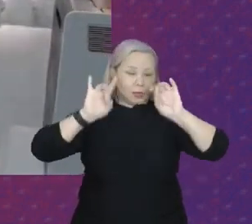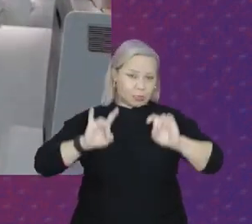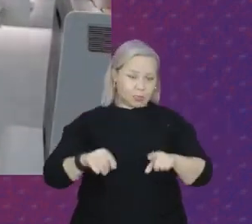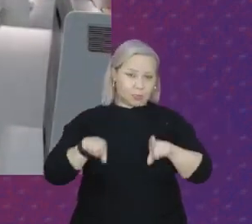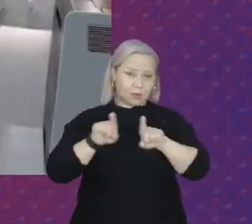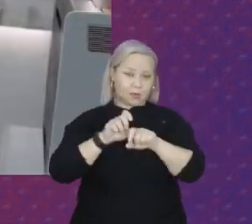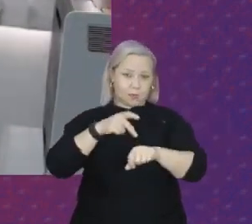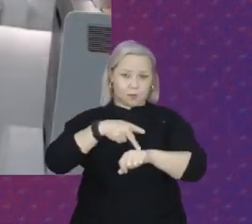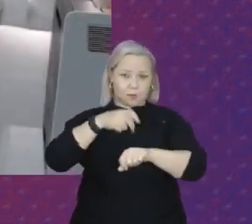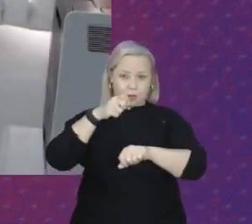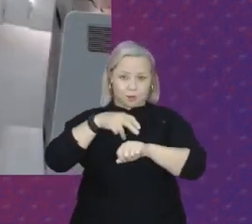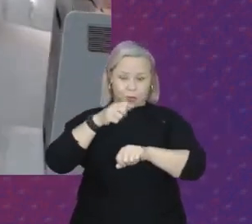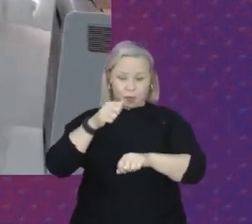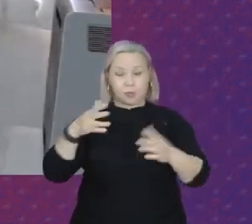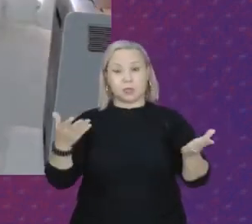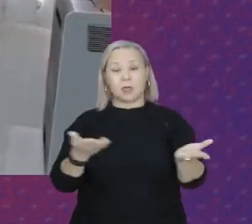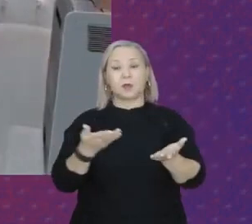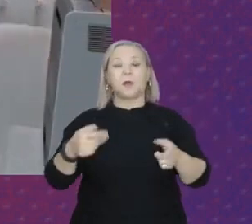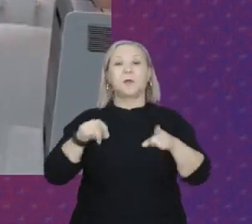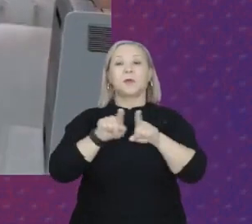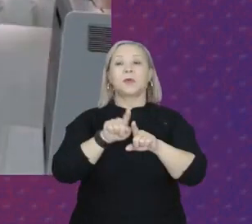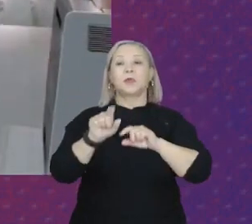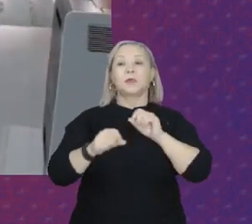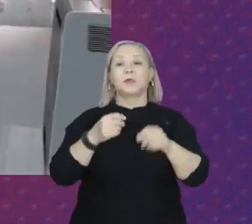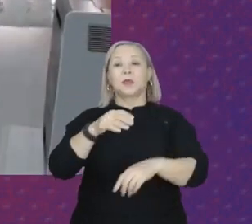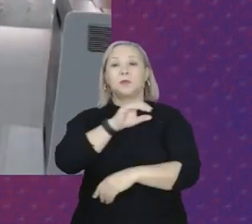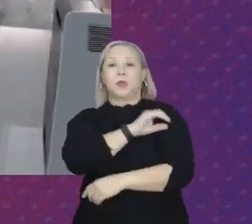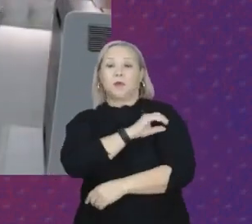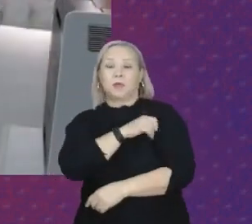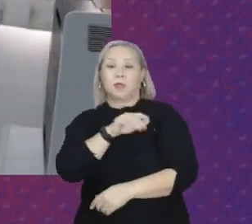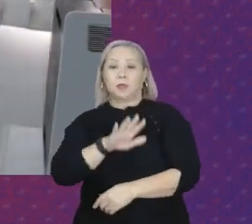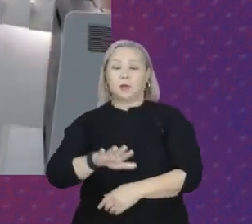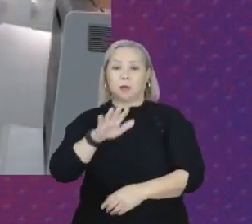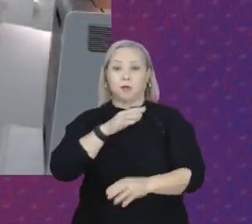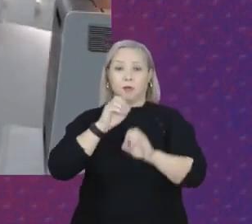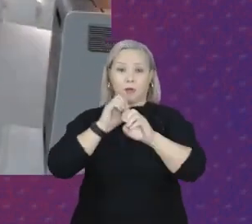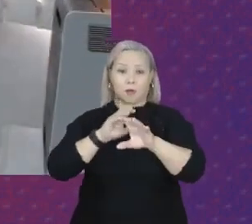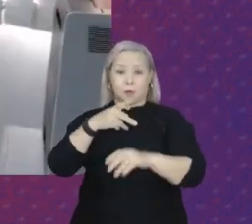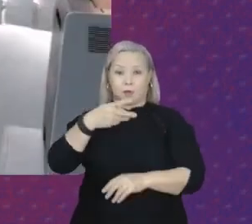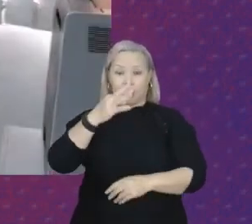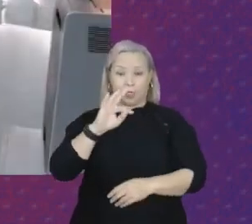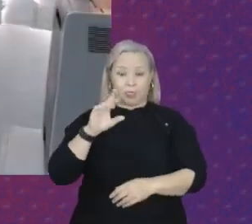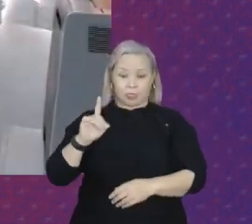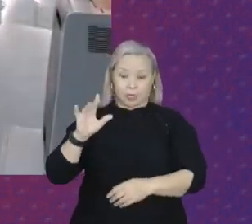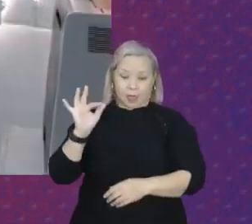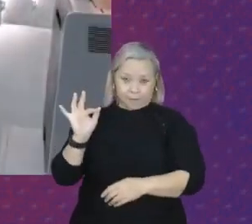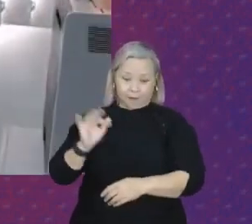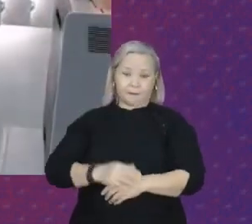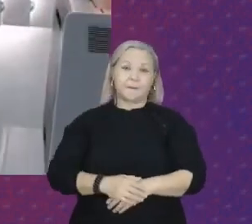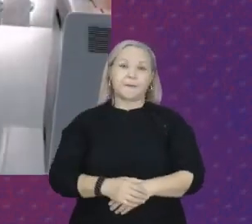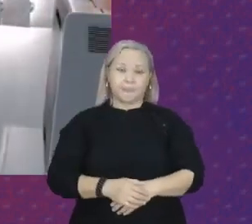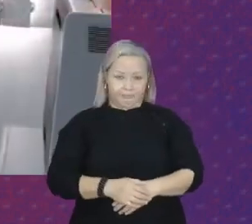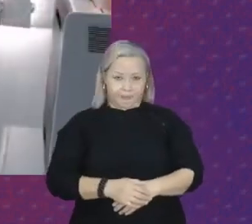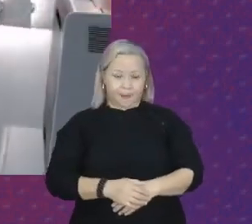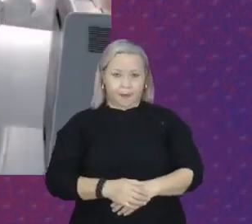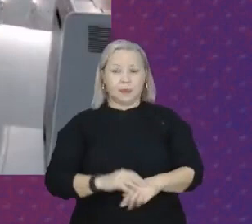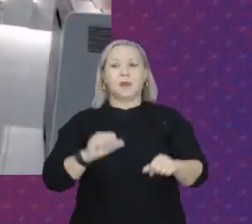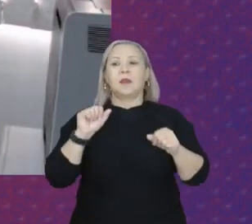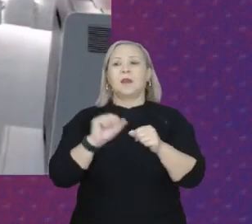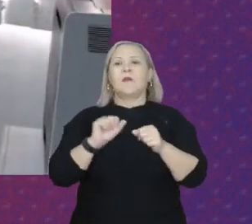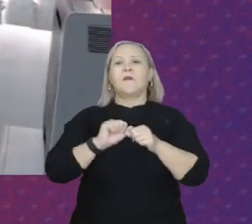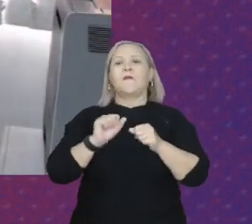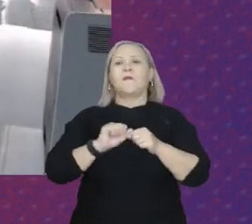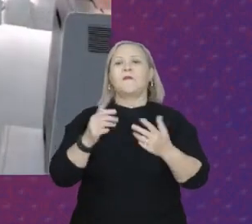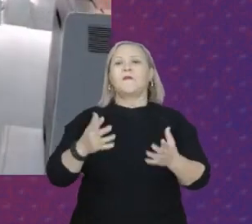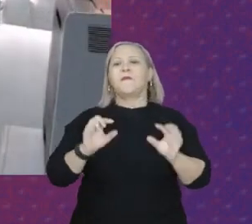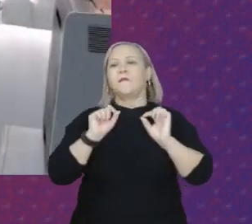especializações, e atualmente também coordeno o setorial de educação do PTDF. Eu faço um